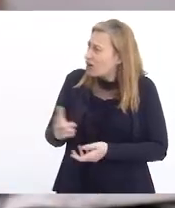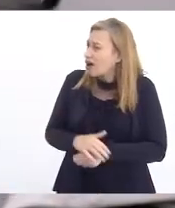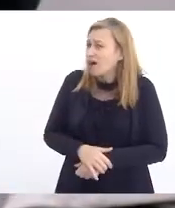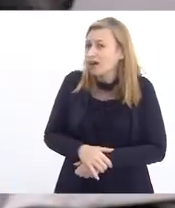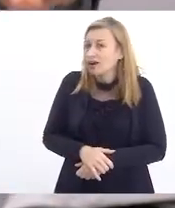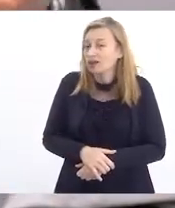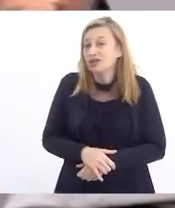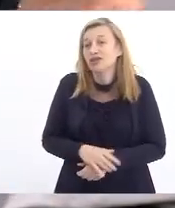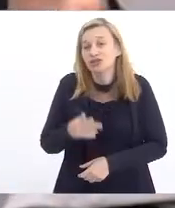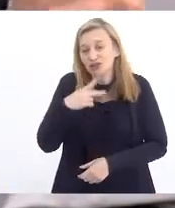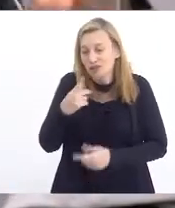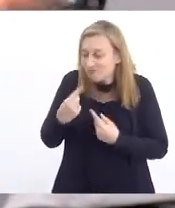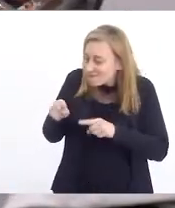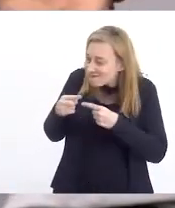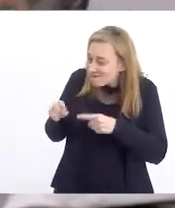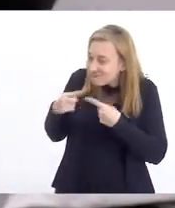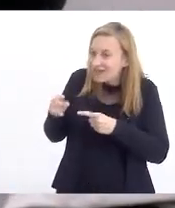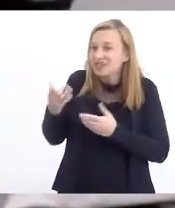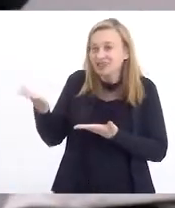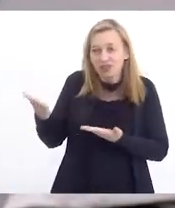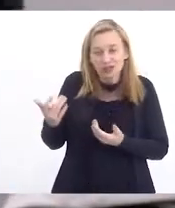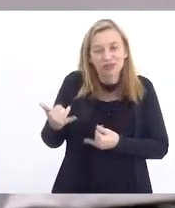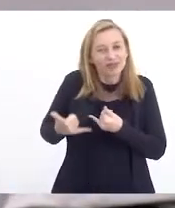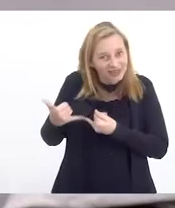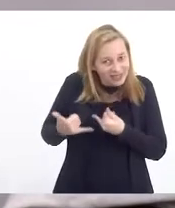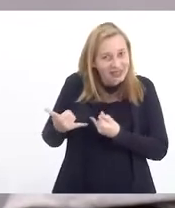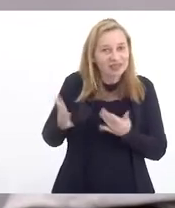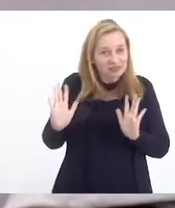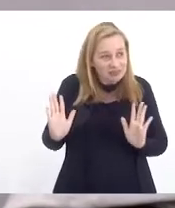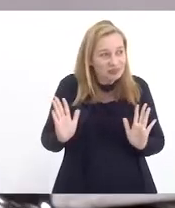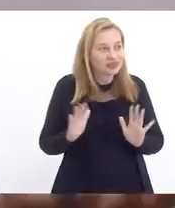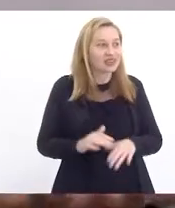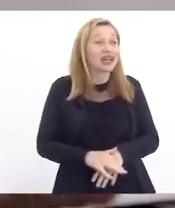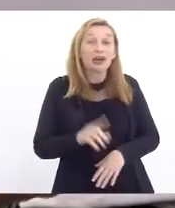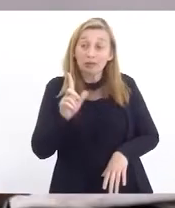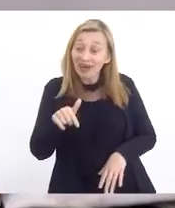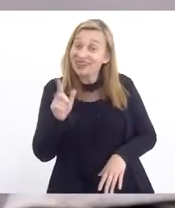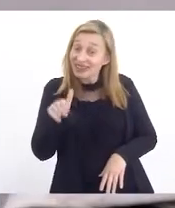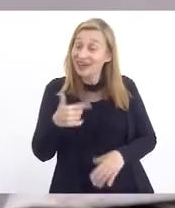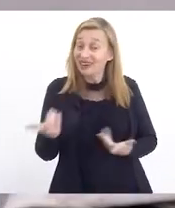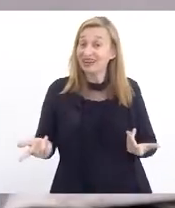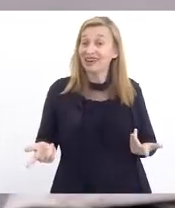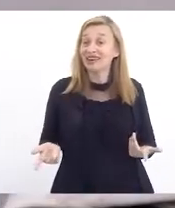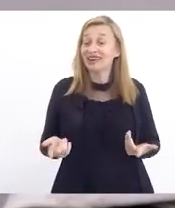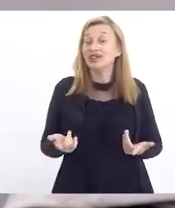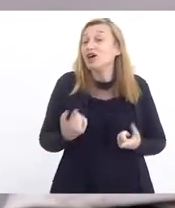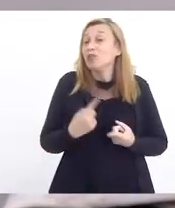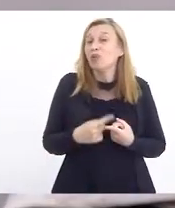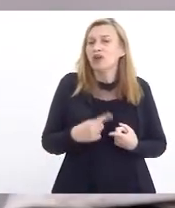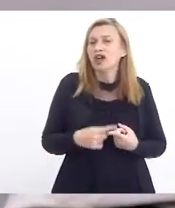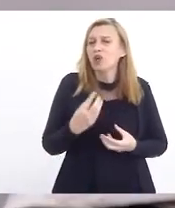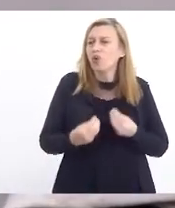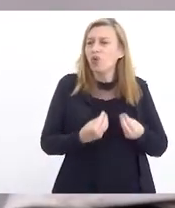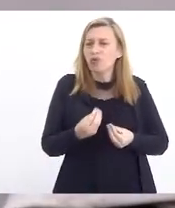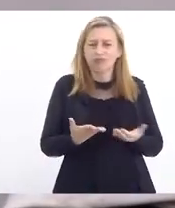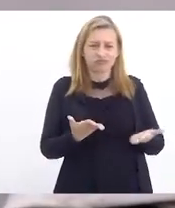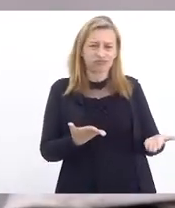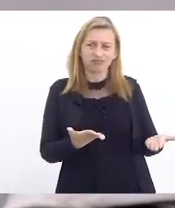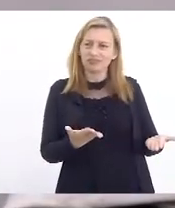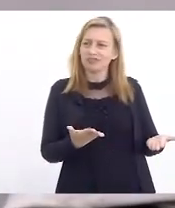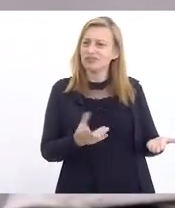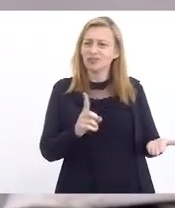Não, não estou fazendo a provocação. Eu sei, deputado, estou brincando. Mas é insistir, porque do jeito que está, não